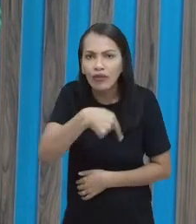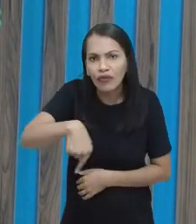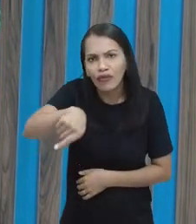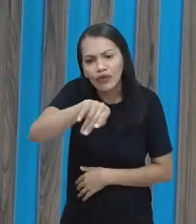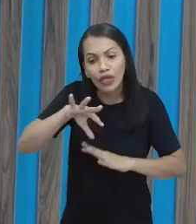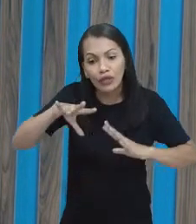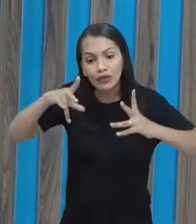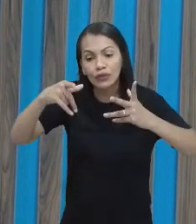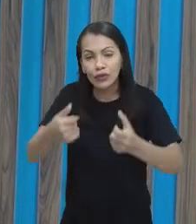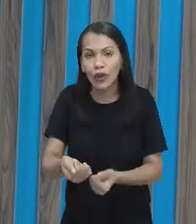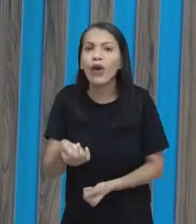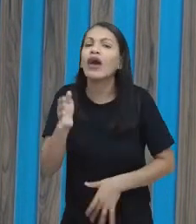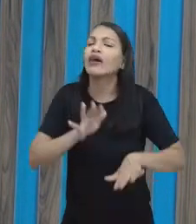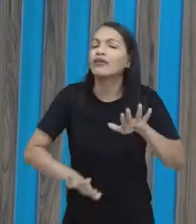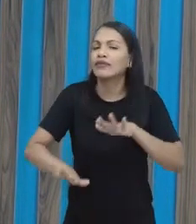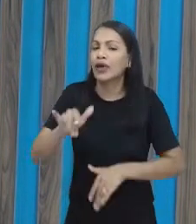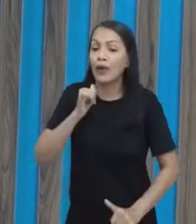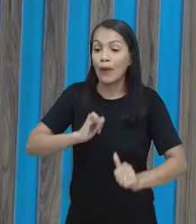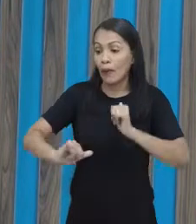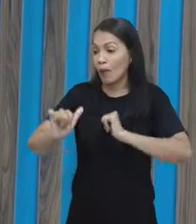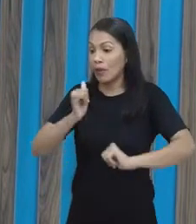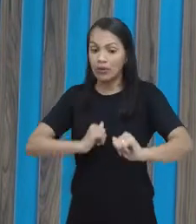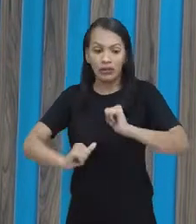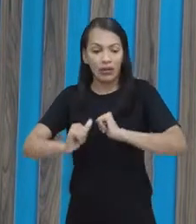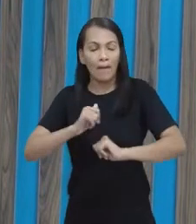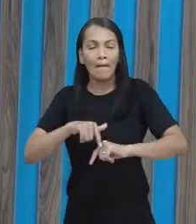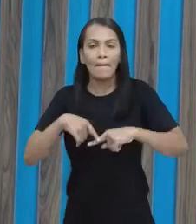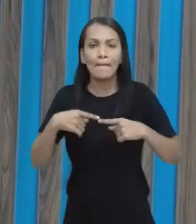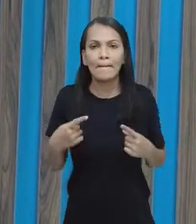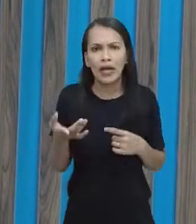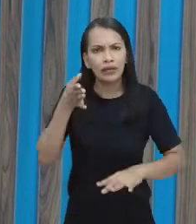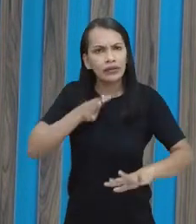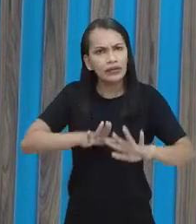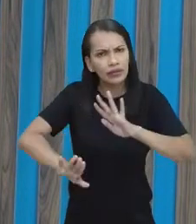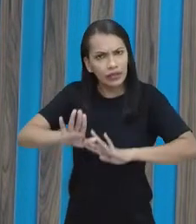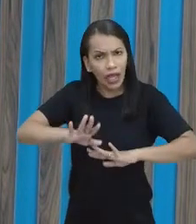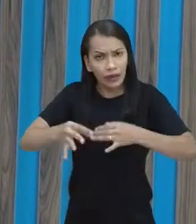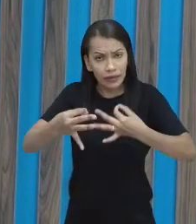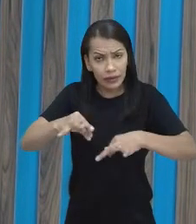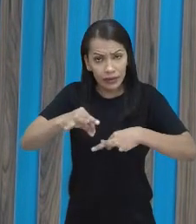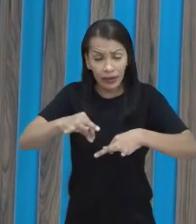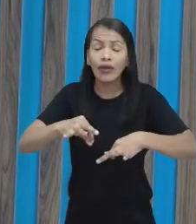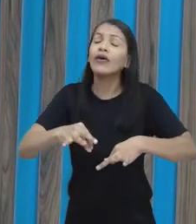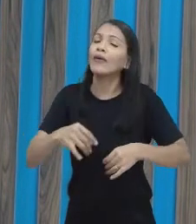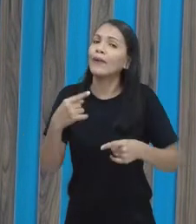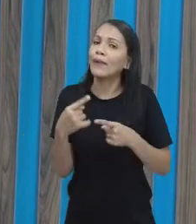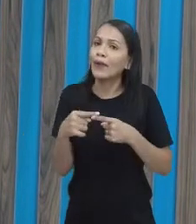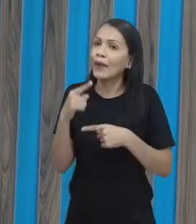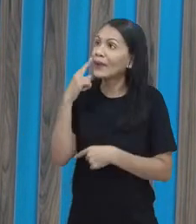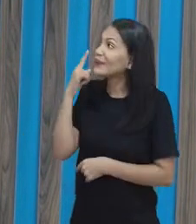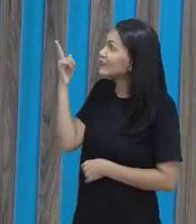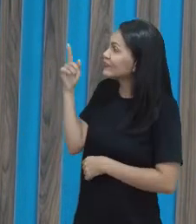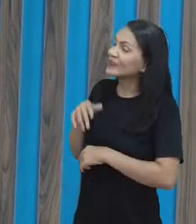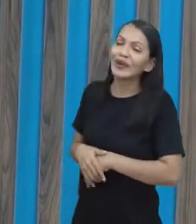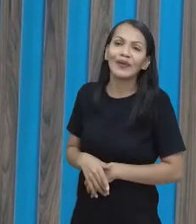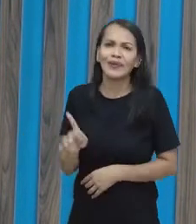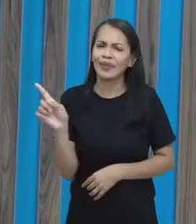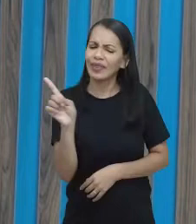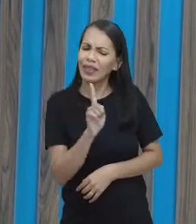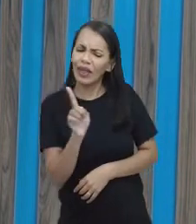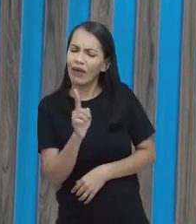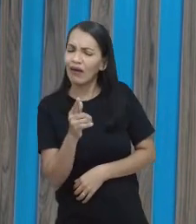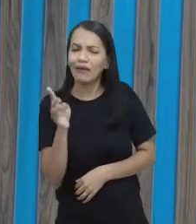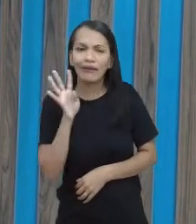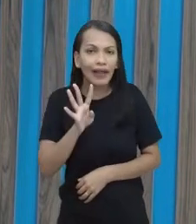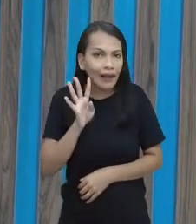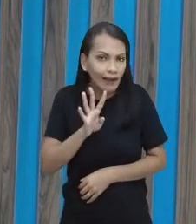gente pode ficar meio ansioso e querer sair comprando, então a gente tem que prestar atenção nisso aí, tá certo? Consumismo não é legal. É bom que a